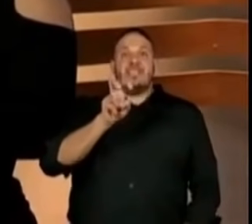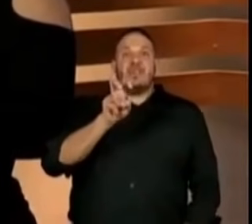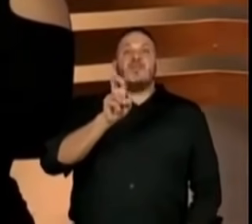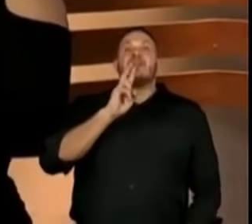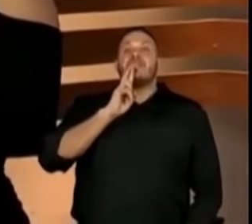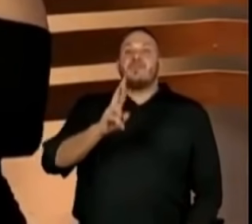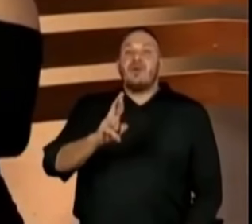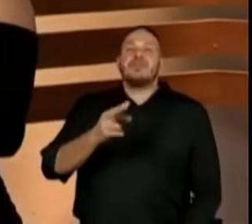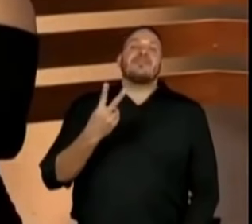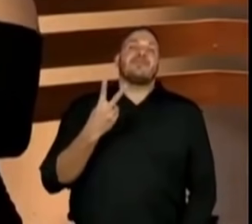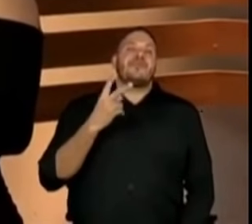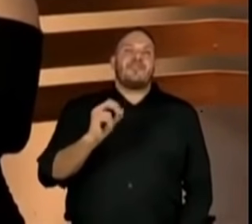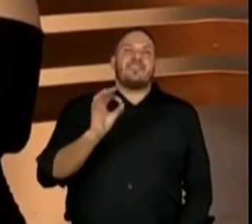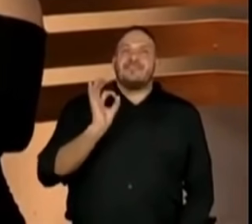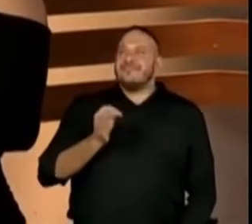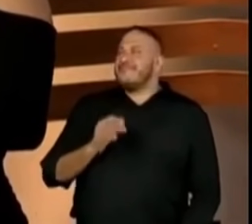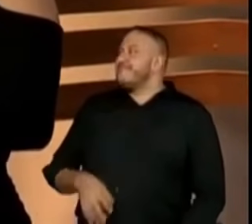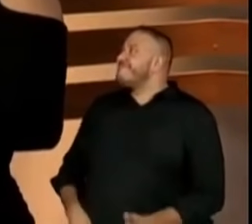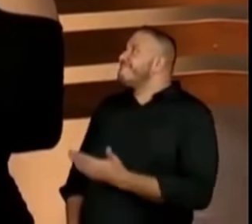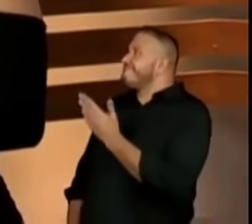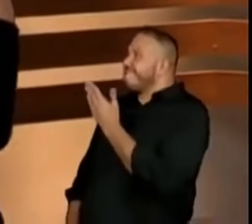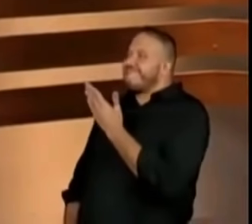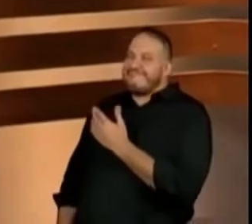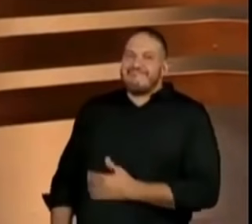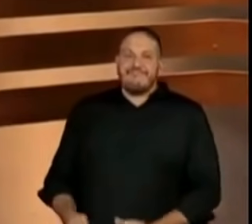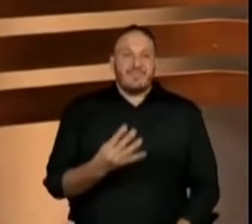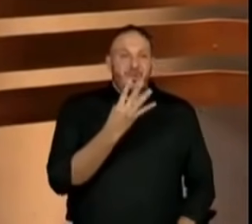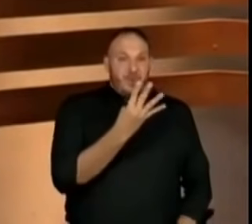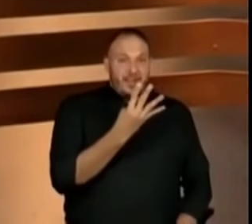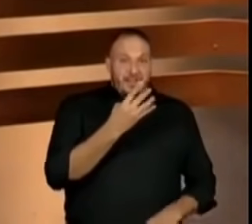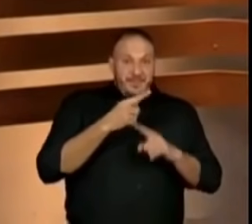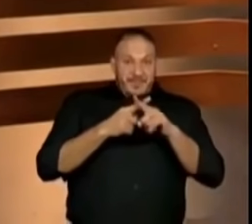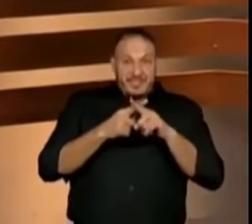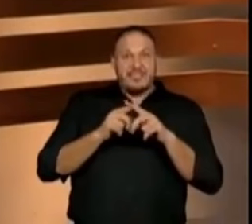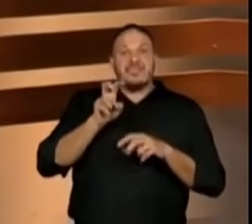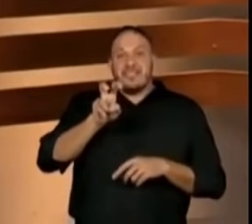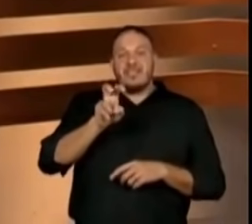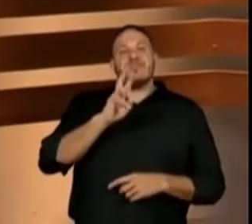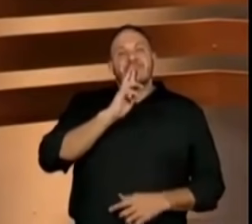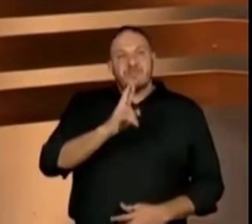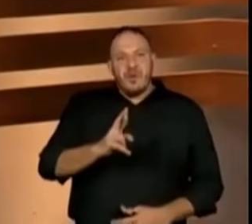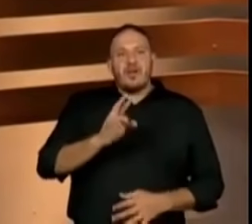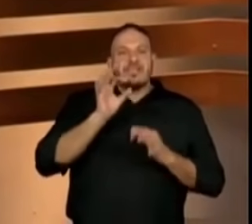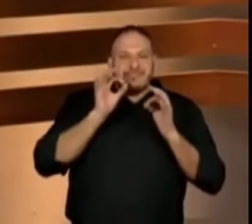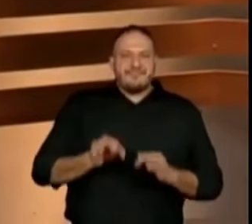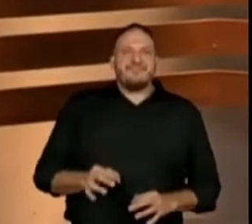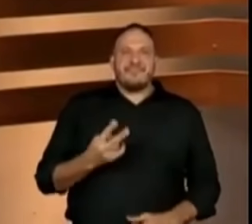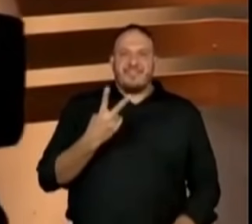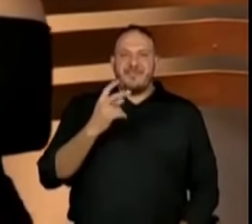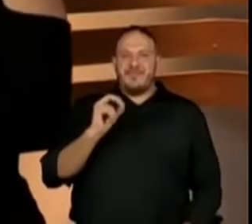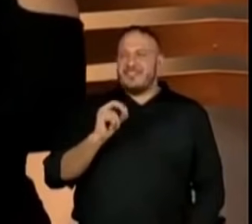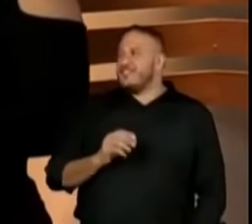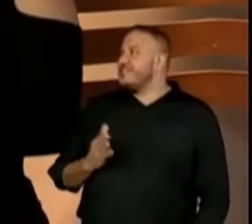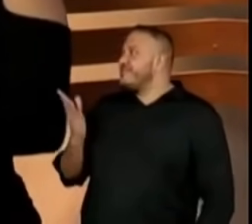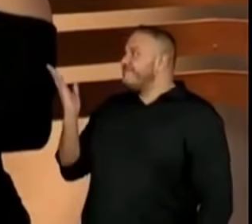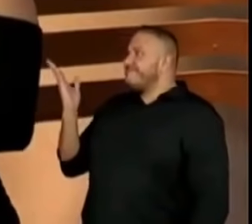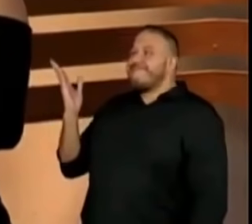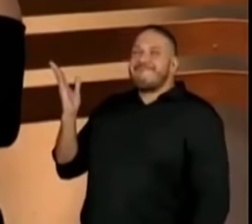5. 4 vezes 5 é igual a 20,